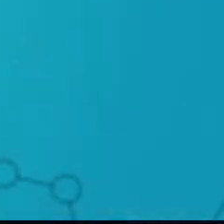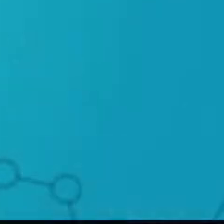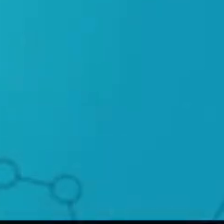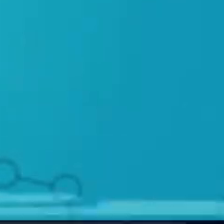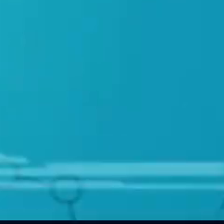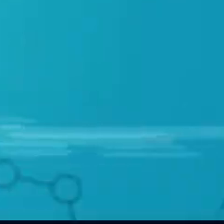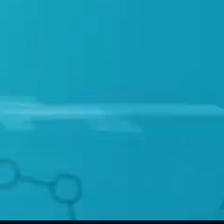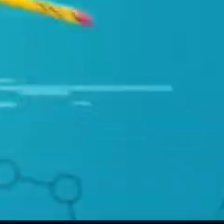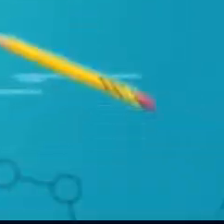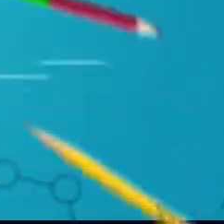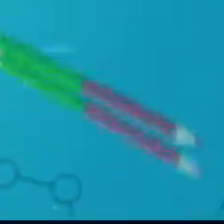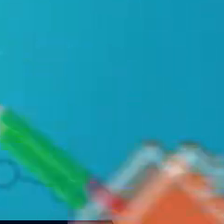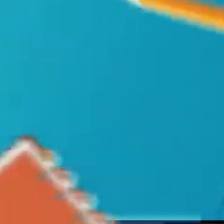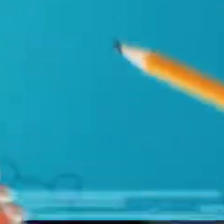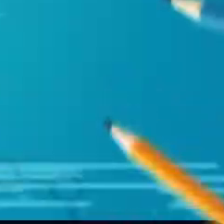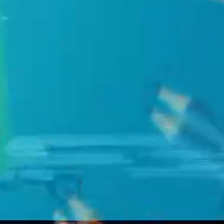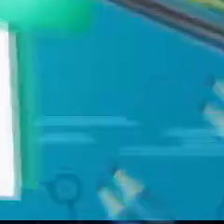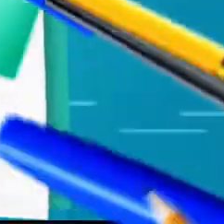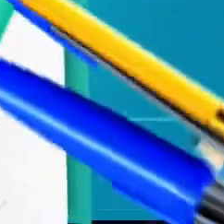o